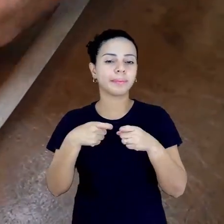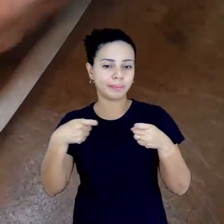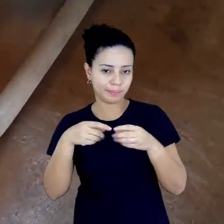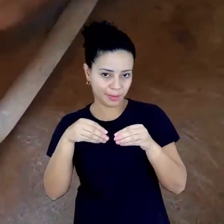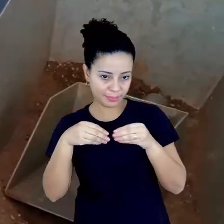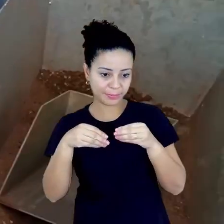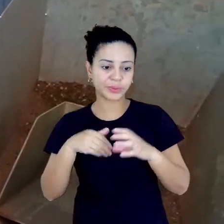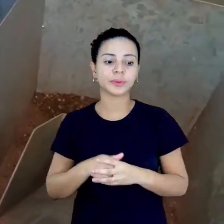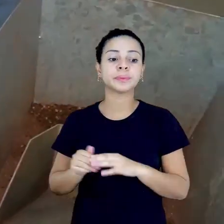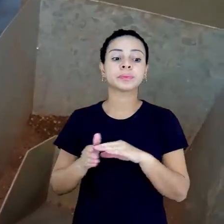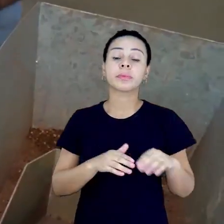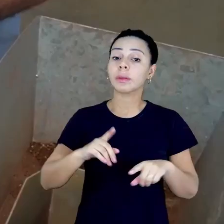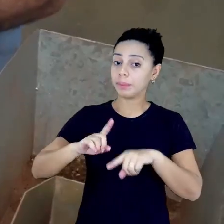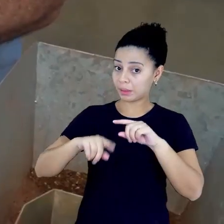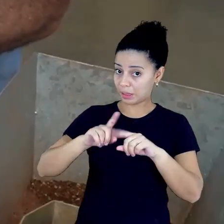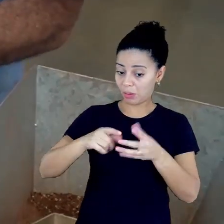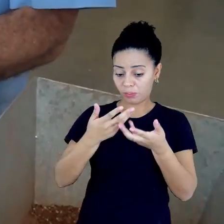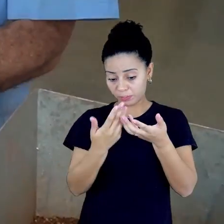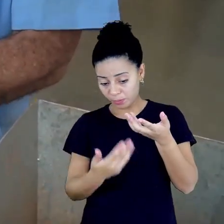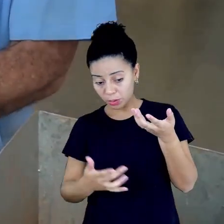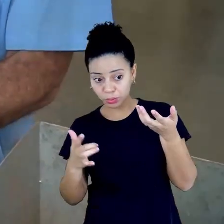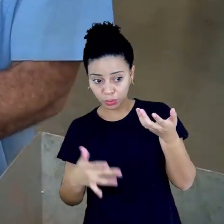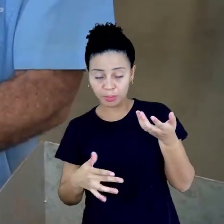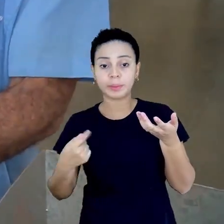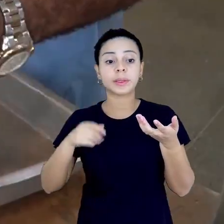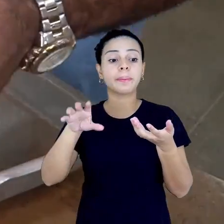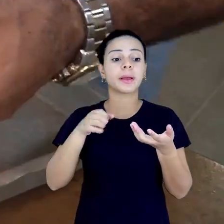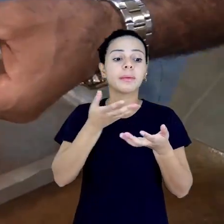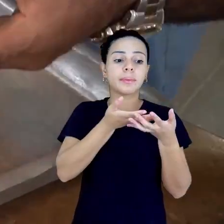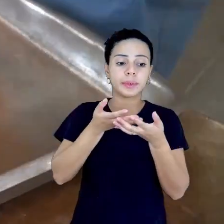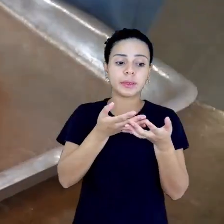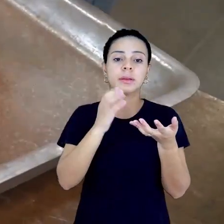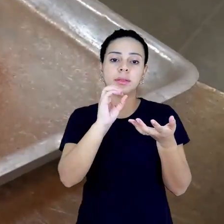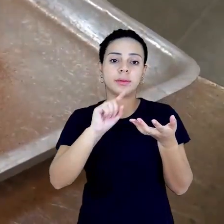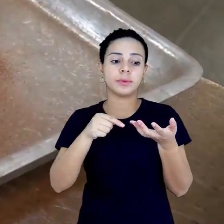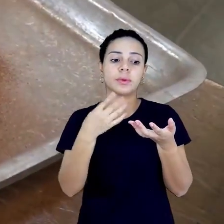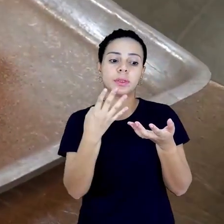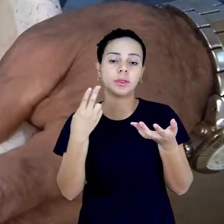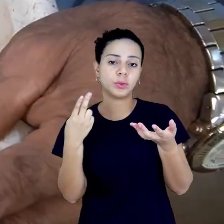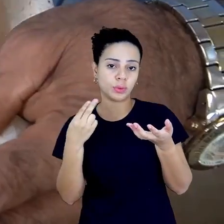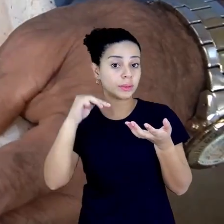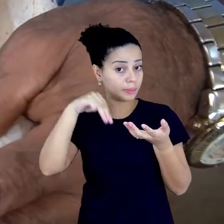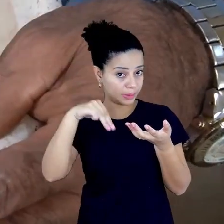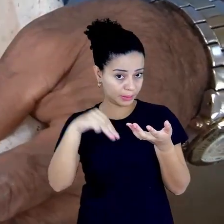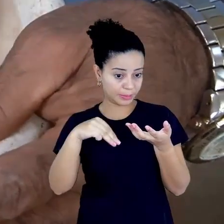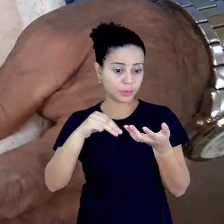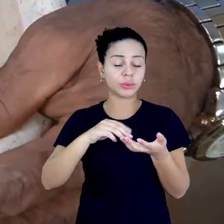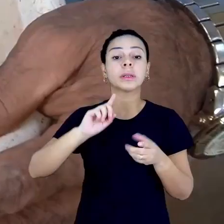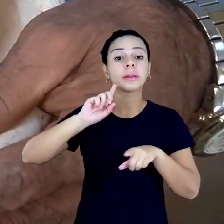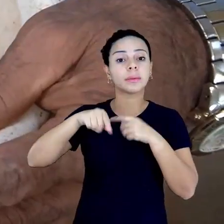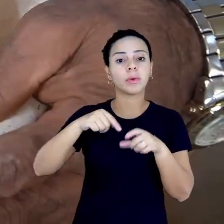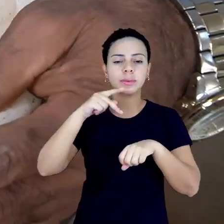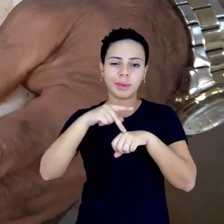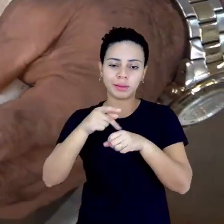de 0,42 mm o material restante da etapa anterior, destorroando o material retido nesta malha